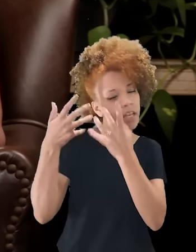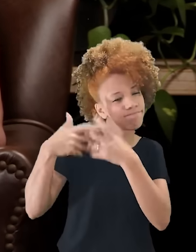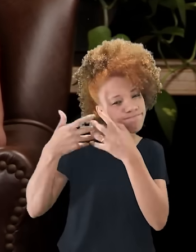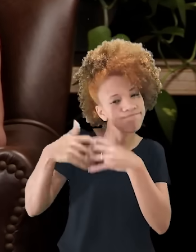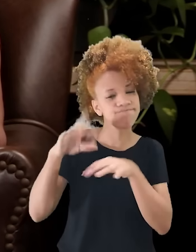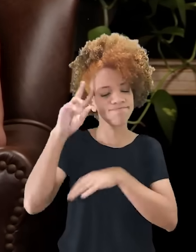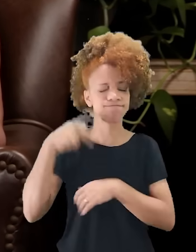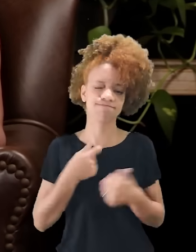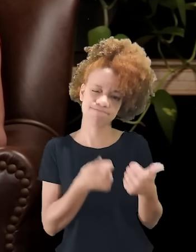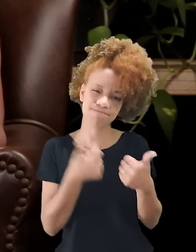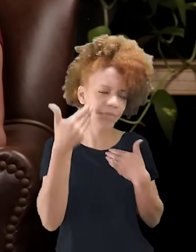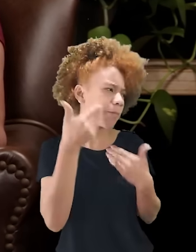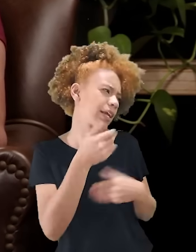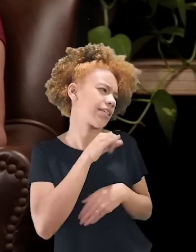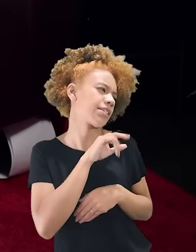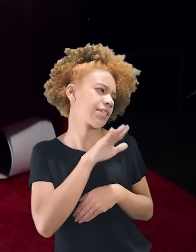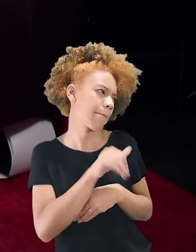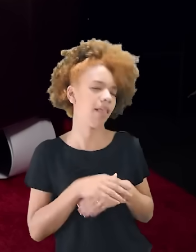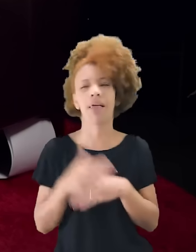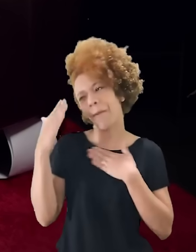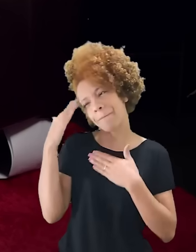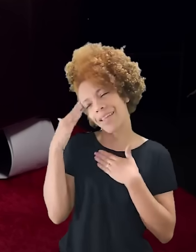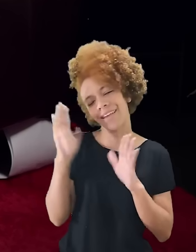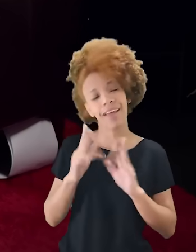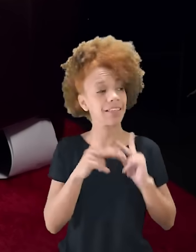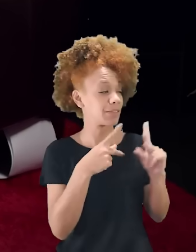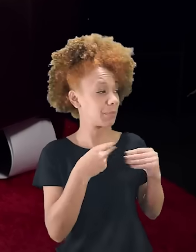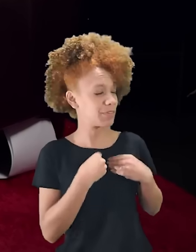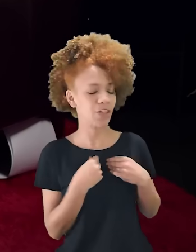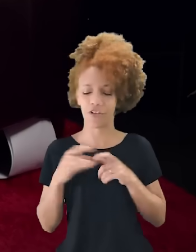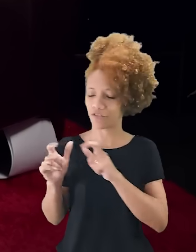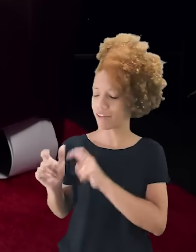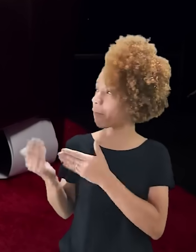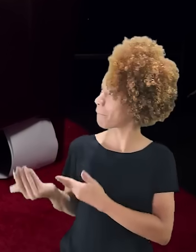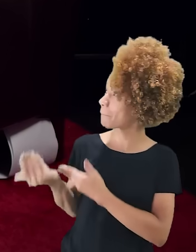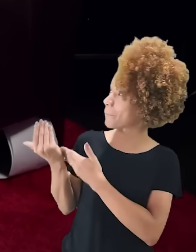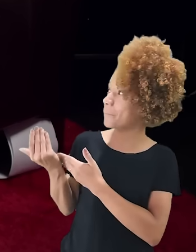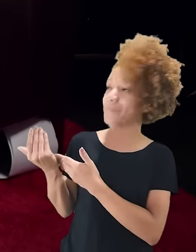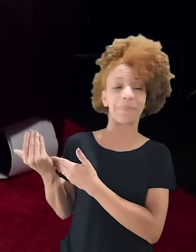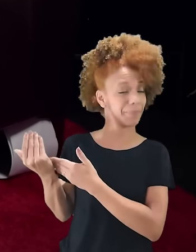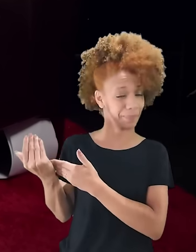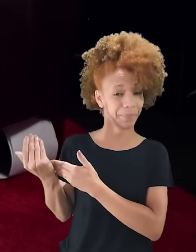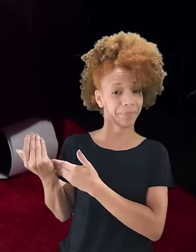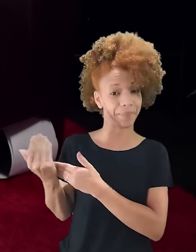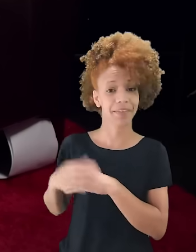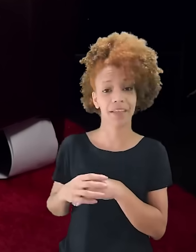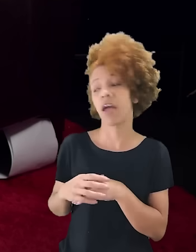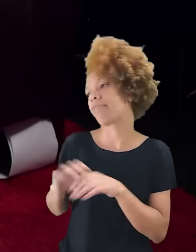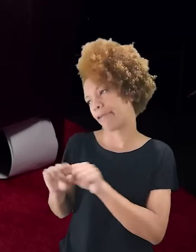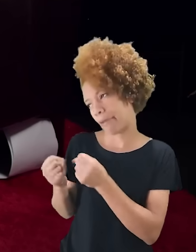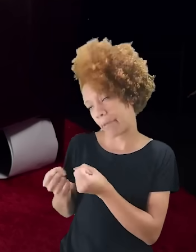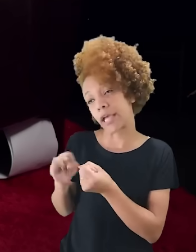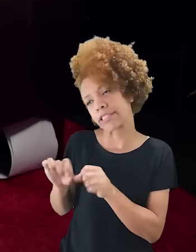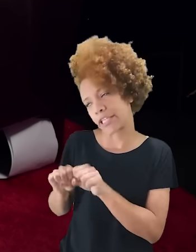sobre a cabeça humana Tá certo obrigado Isabela de coração mesmo e Valeu pelo presente vai ficar aqui até alguém